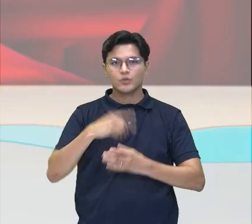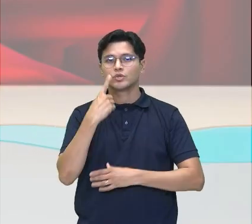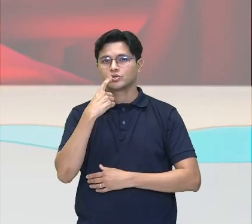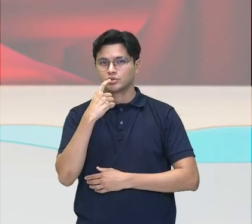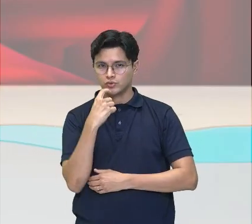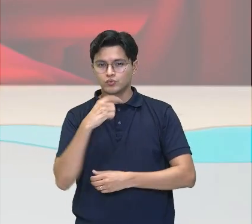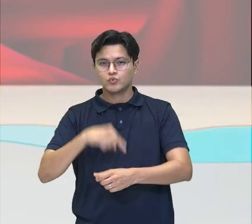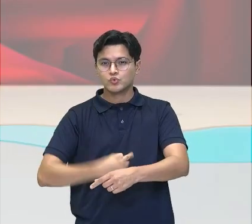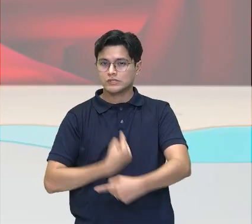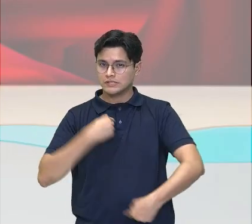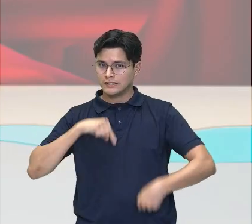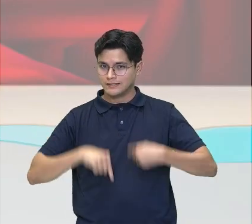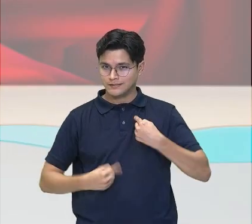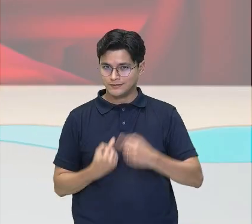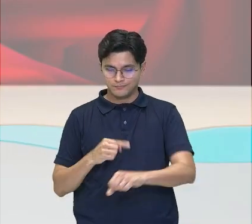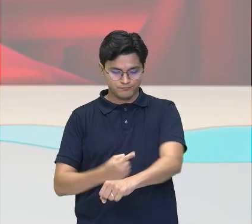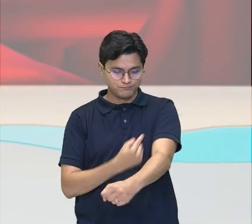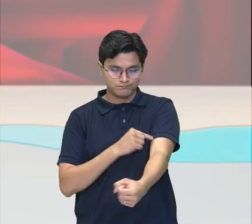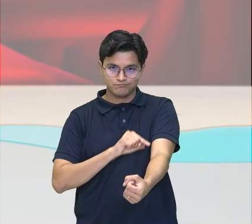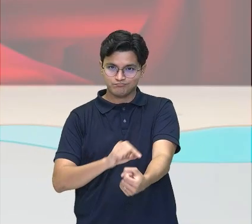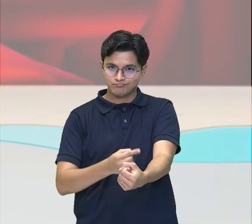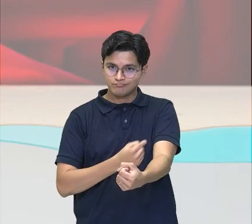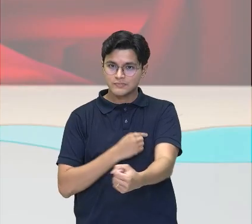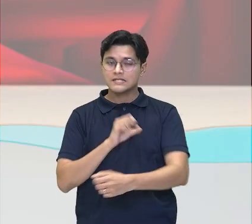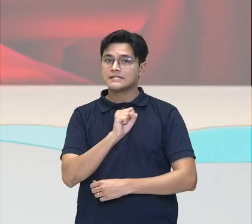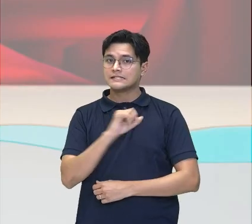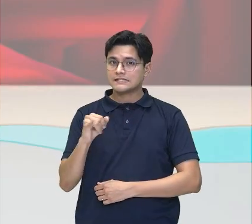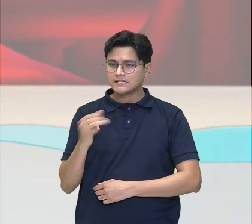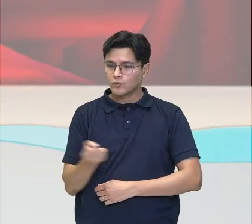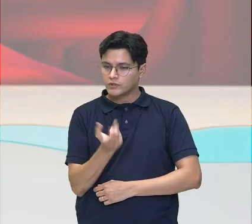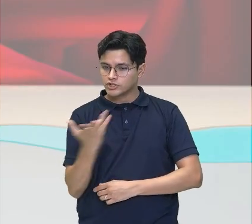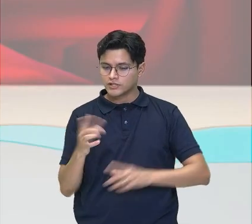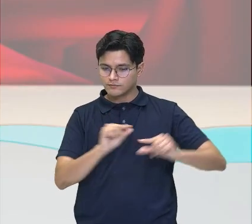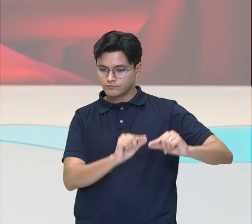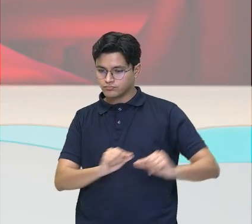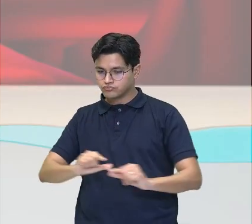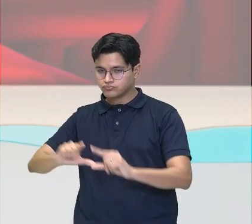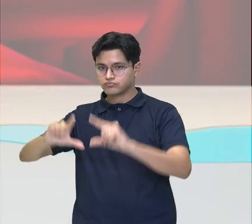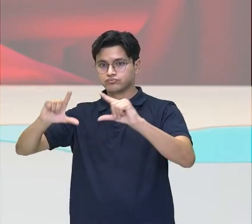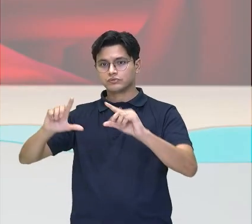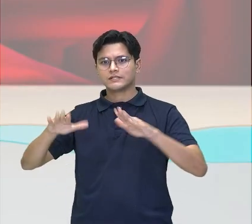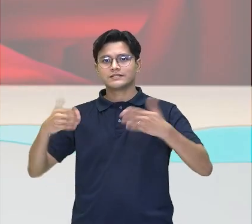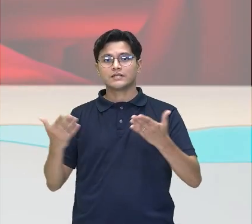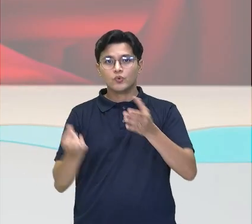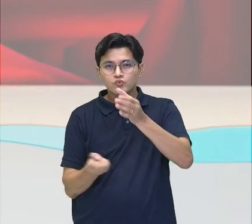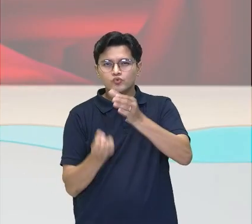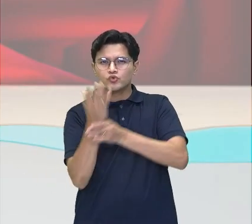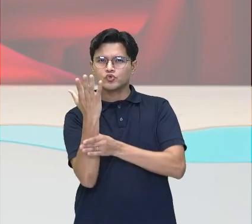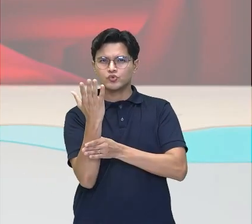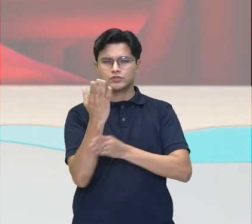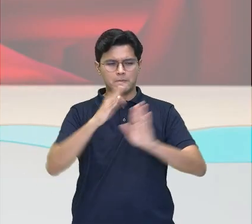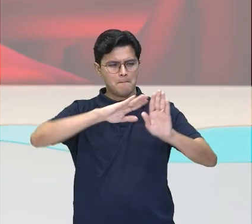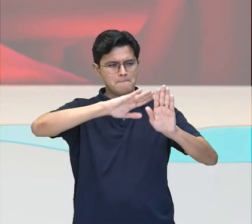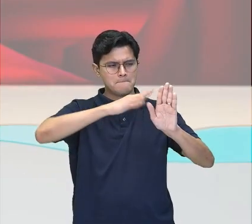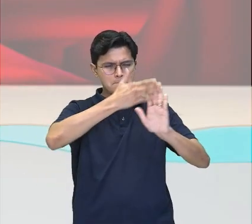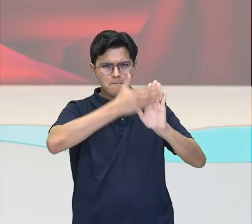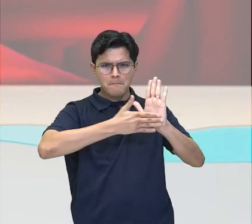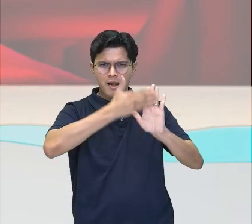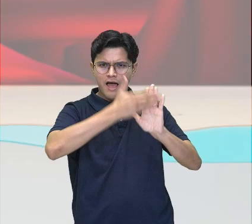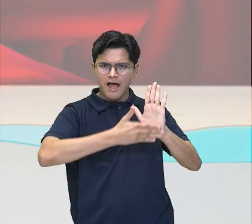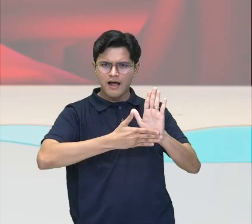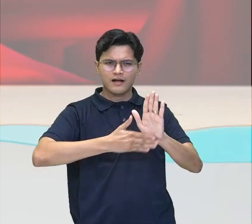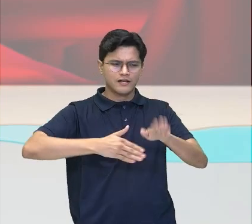ficam elevados, é possível que placas de gordura se formem e se acumulem nas artérias, o que pode levar